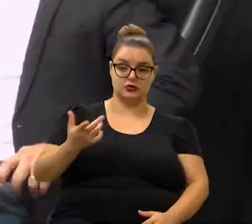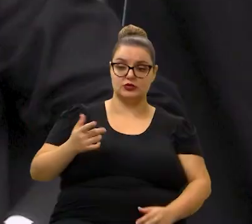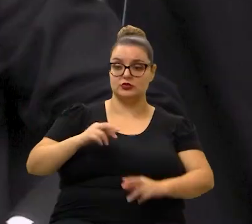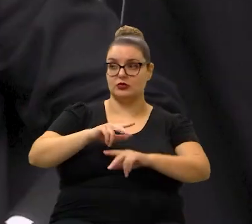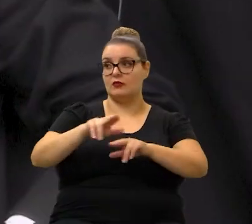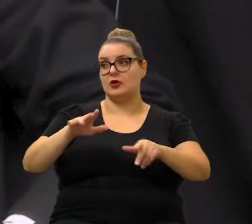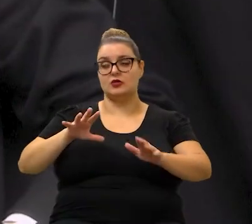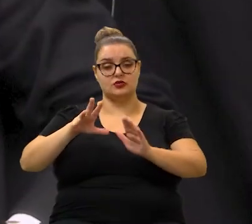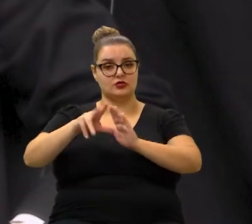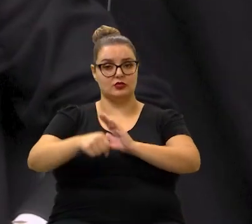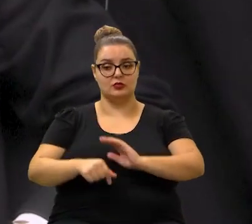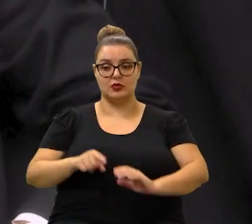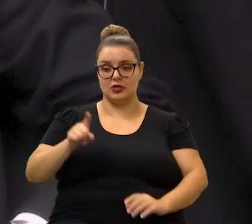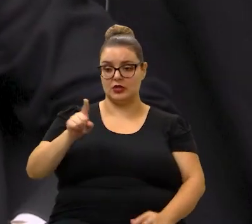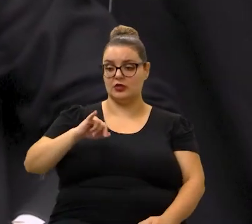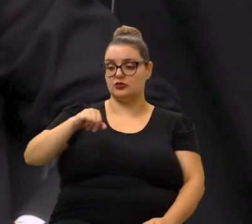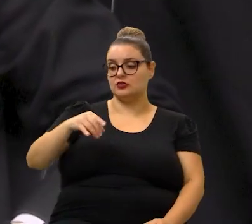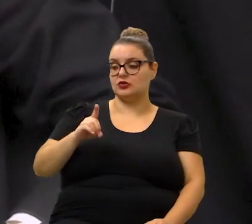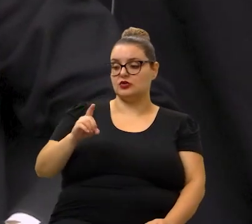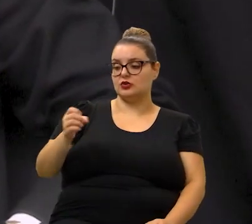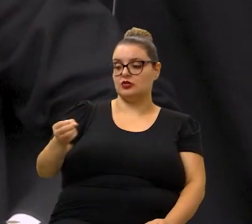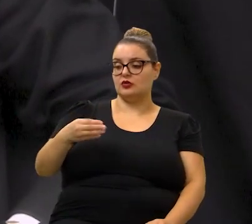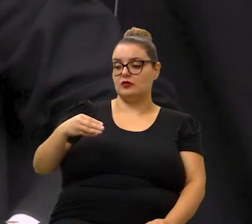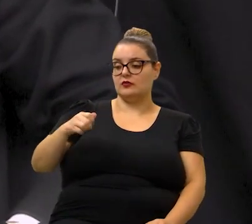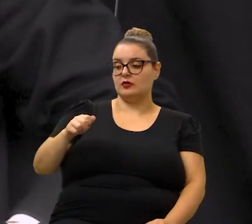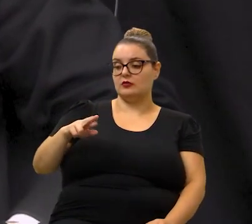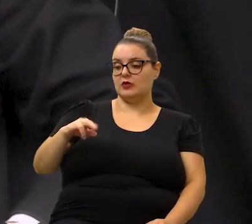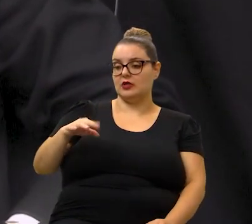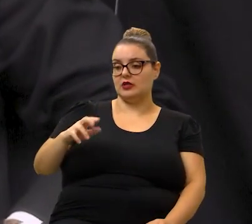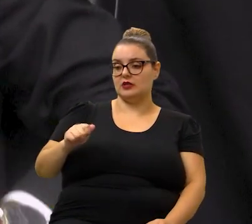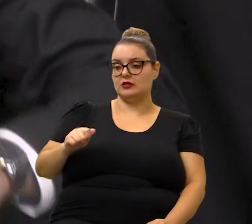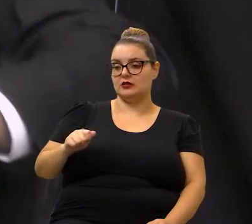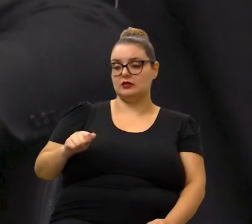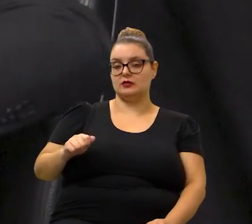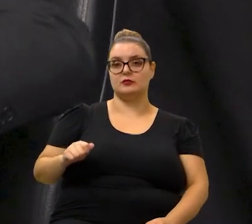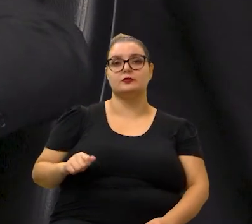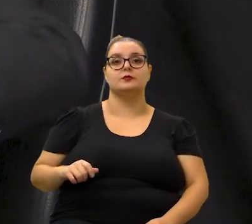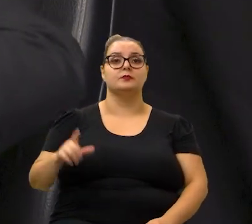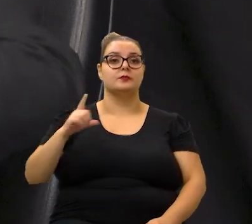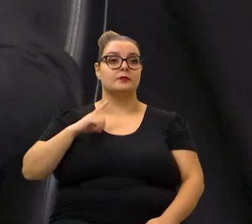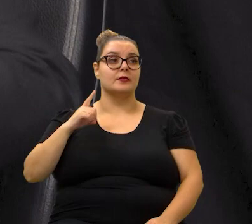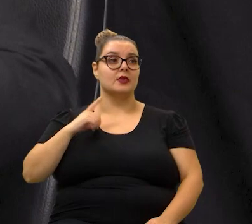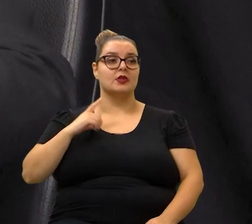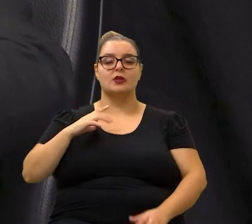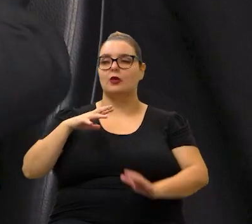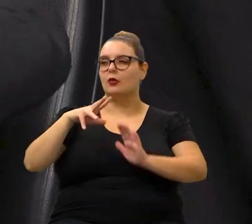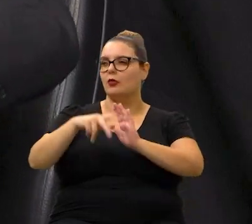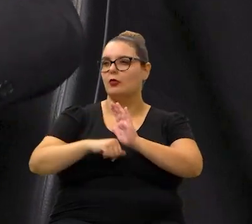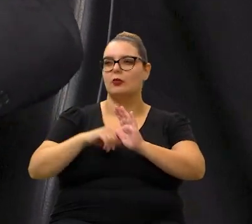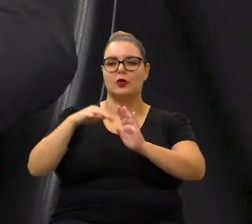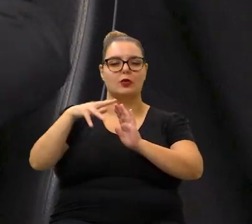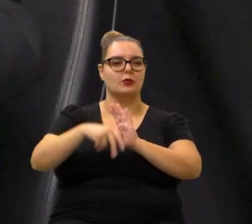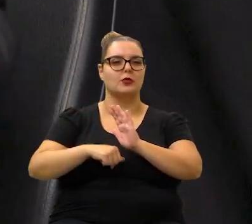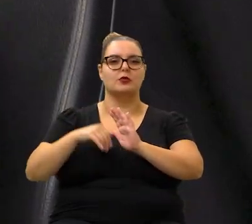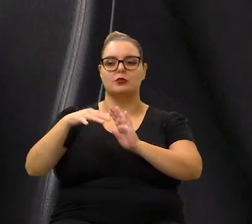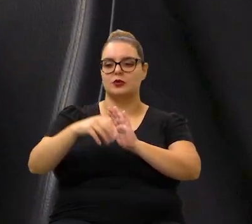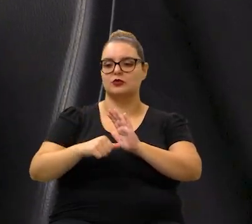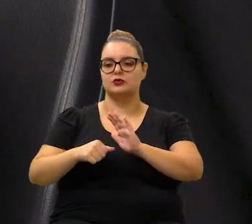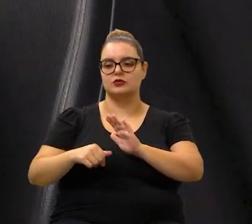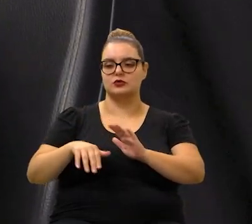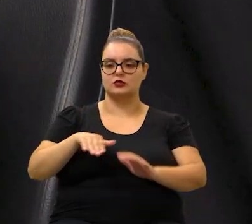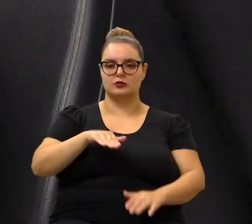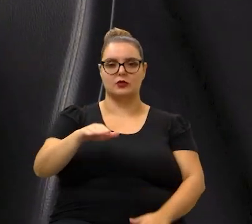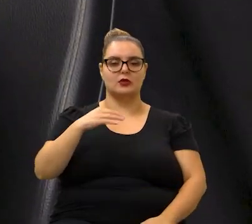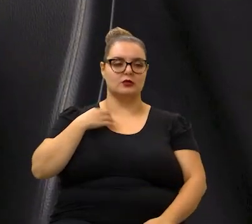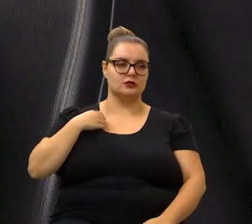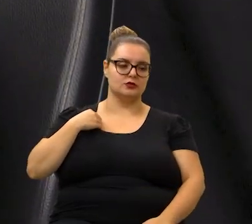muitos roubos lá no Jardim Nova América no Residencial da Paz no grish tavam tendo muitos roubos a pessoa ia com carro o